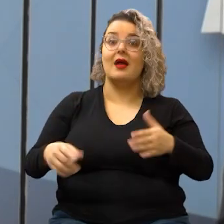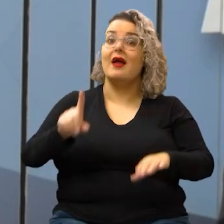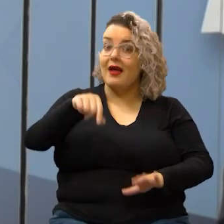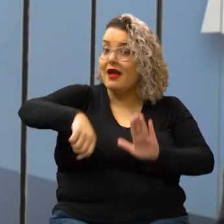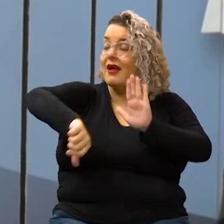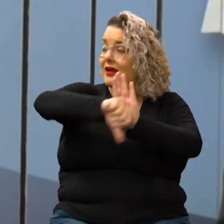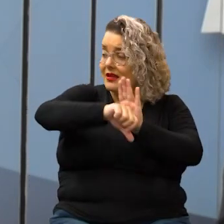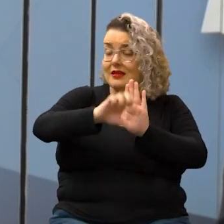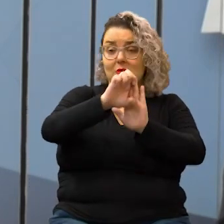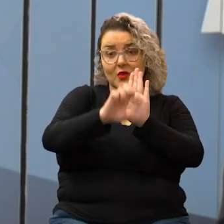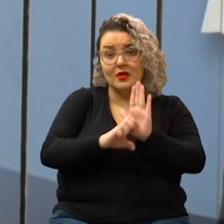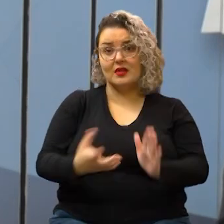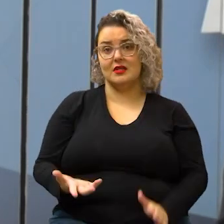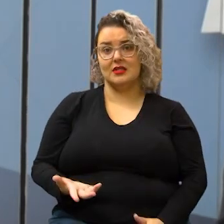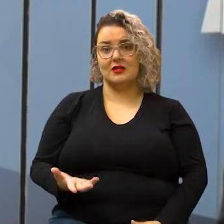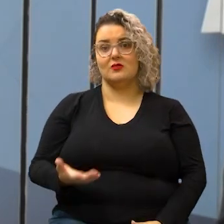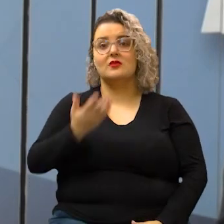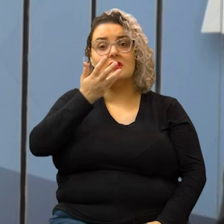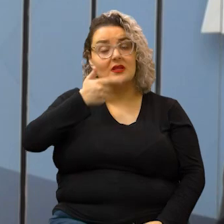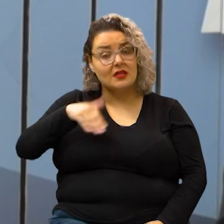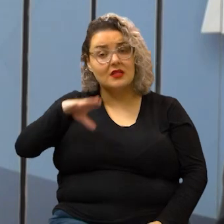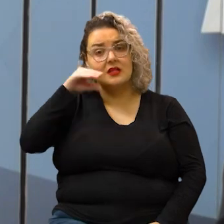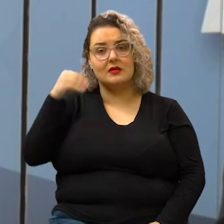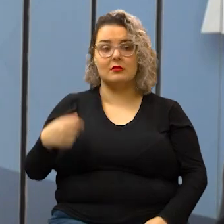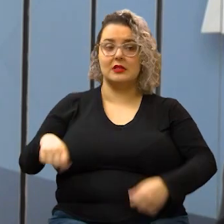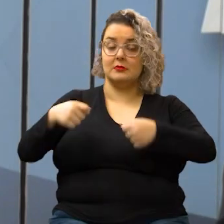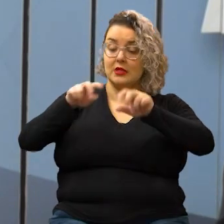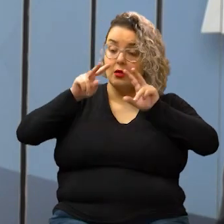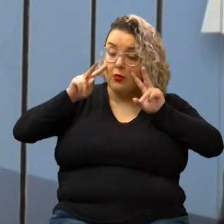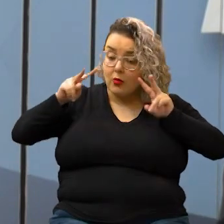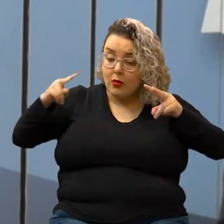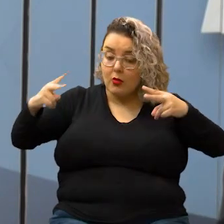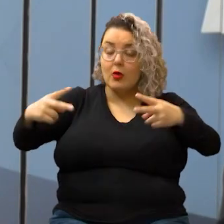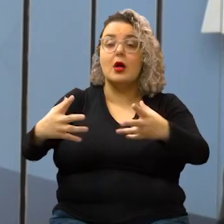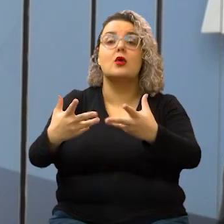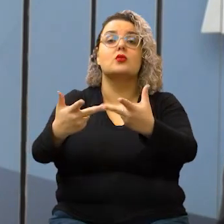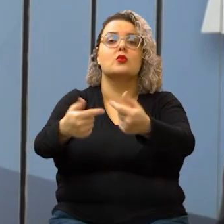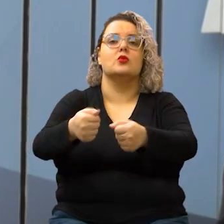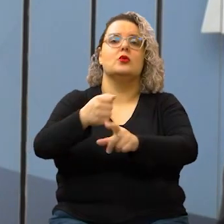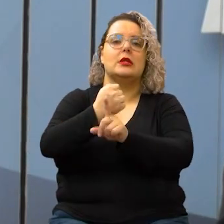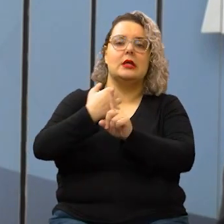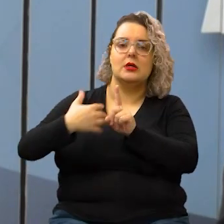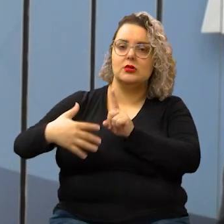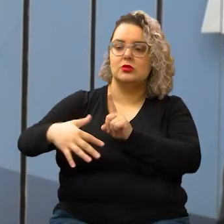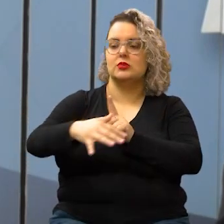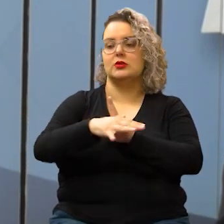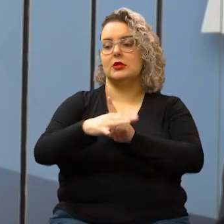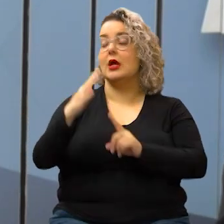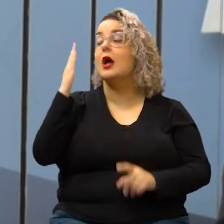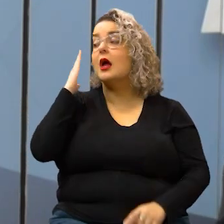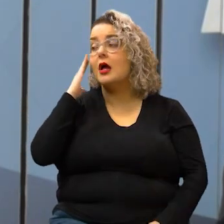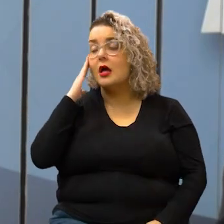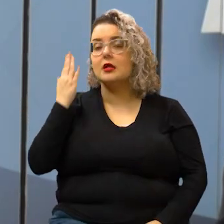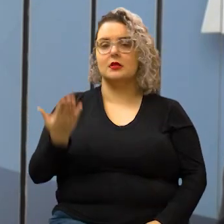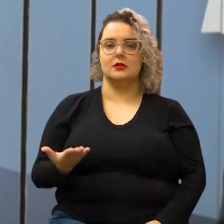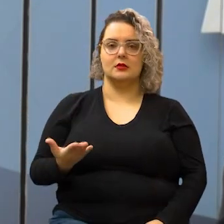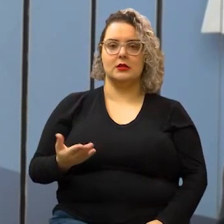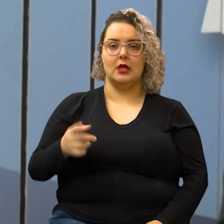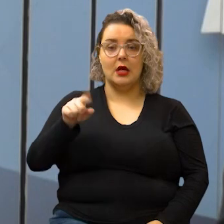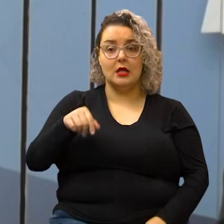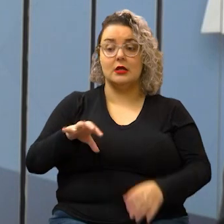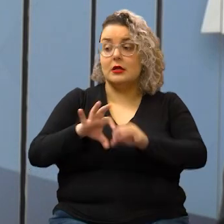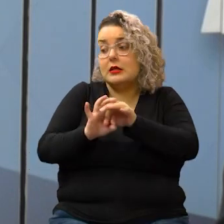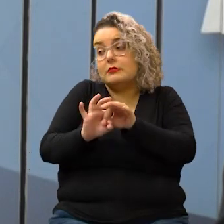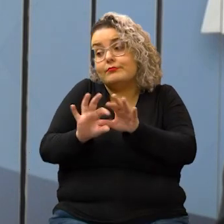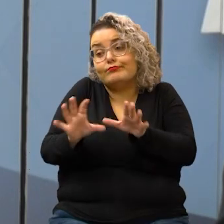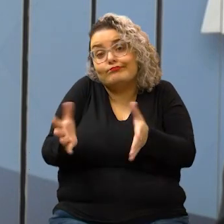Adolescente. Agora, é preciso que haja um olhar de todos, de toda a sociedade, entender que isso é pernicioso.